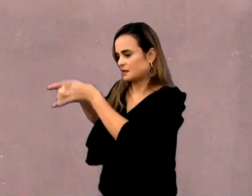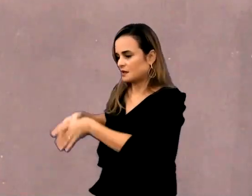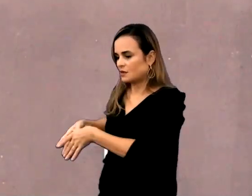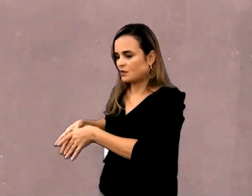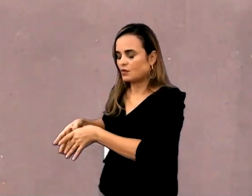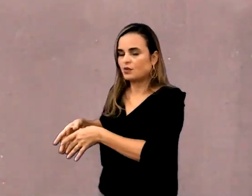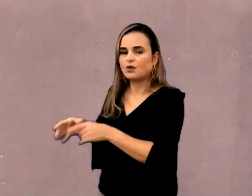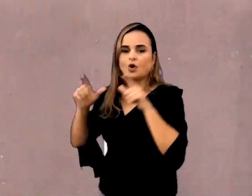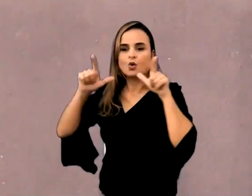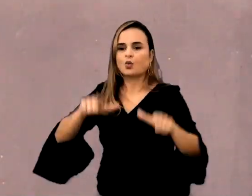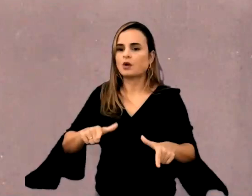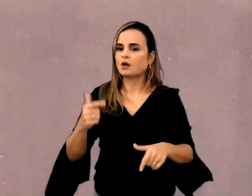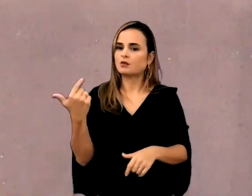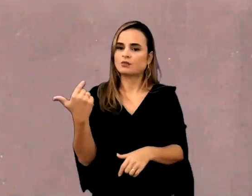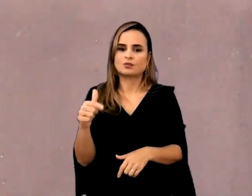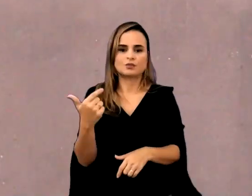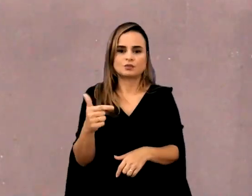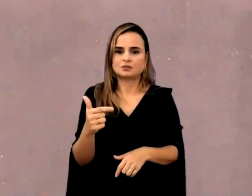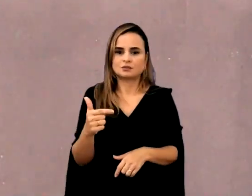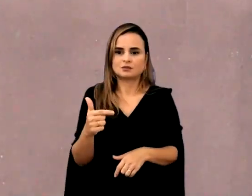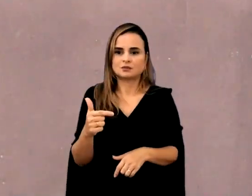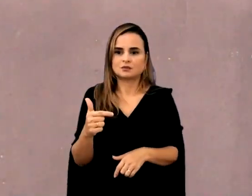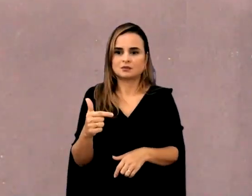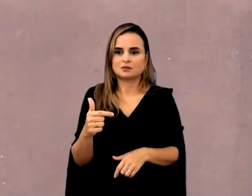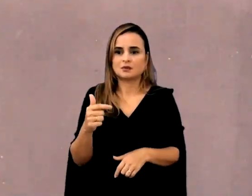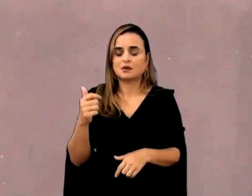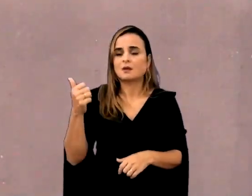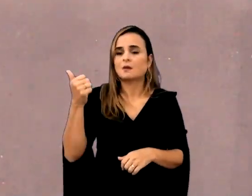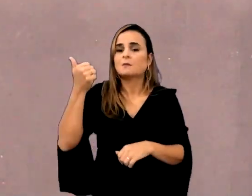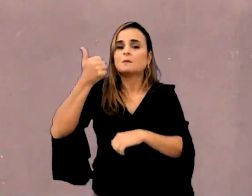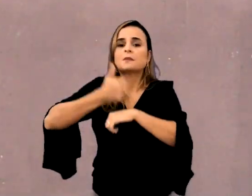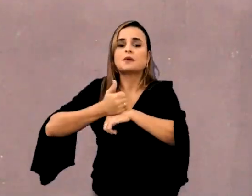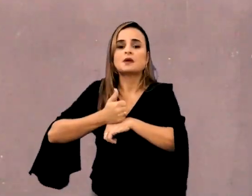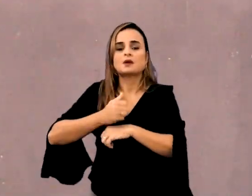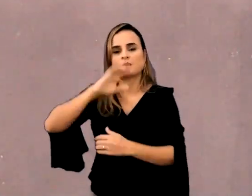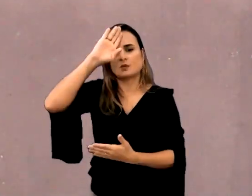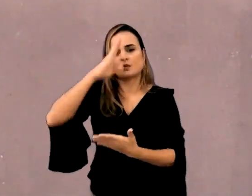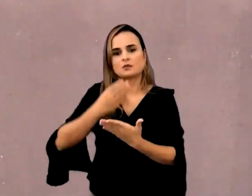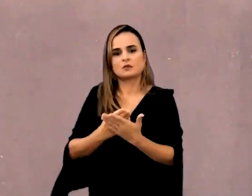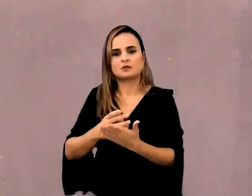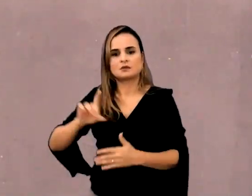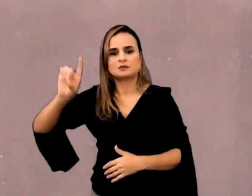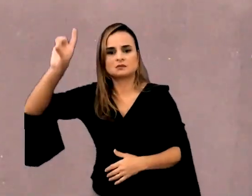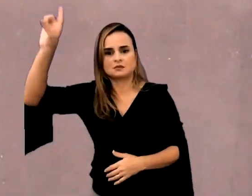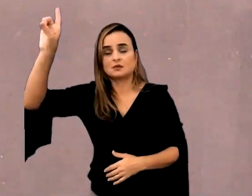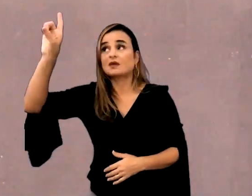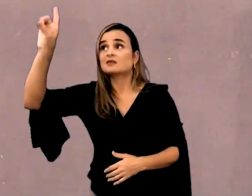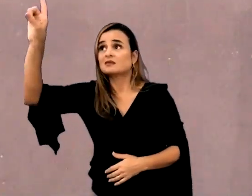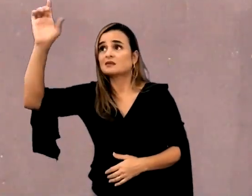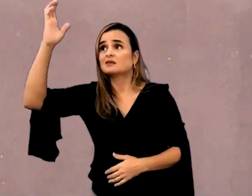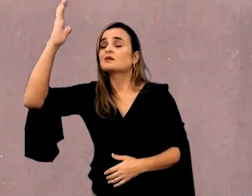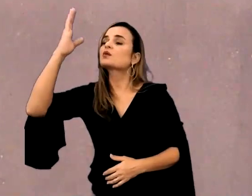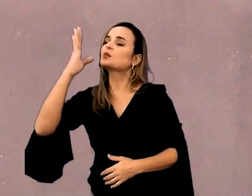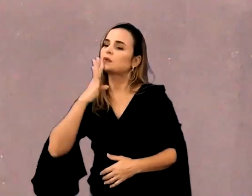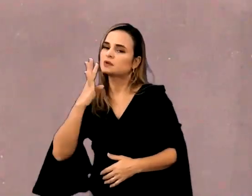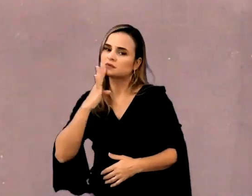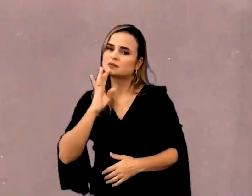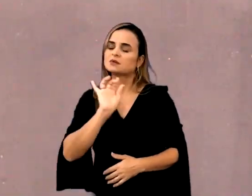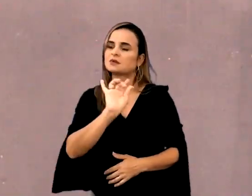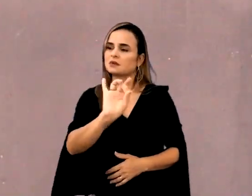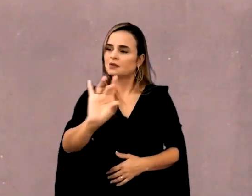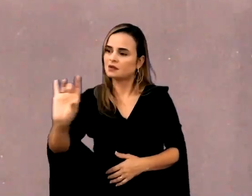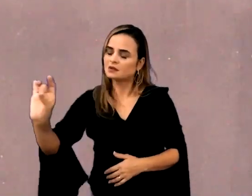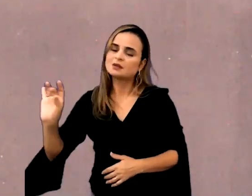Mas nós estávamos confiando em quem? Em Deus, que nos ouve. Uma igreja que estava